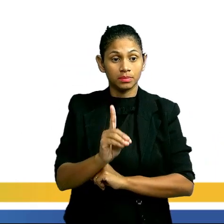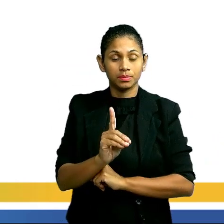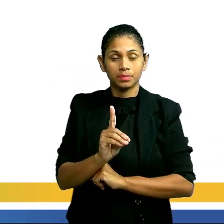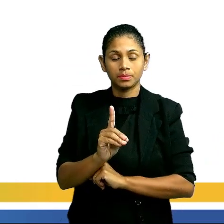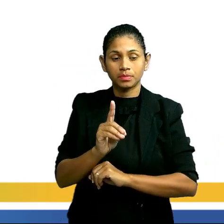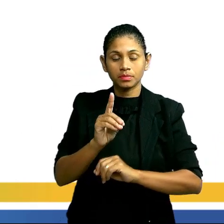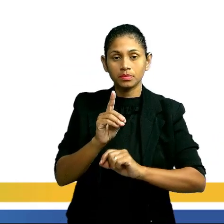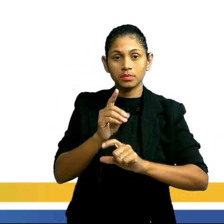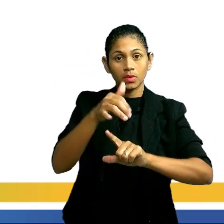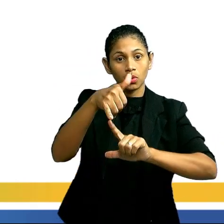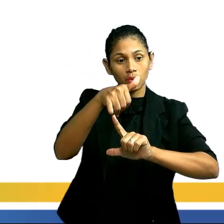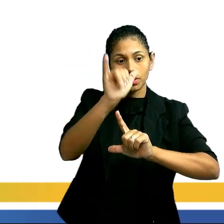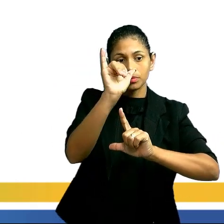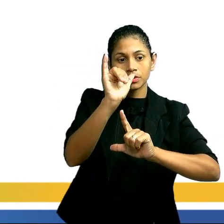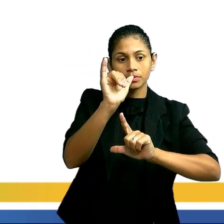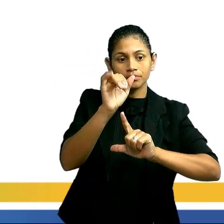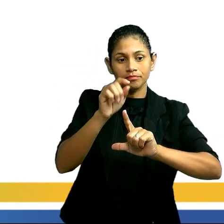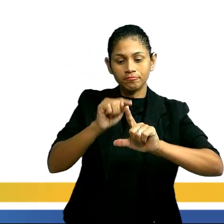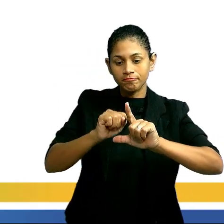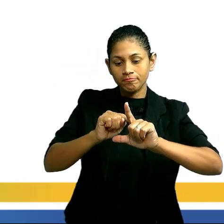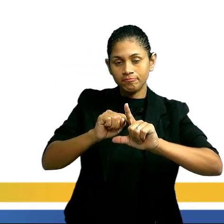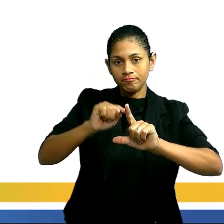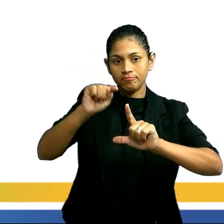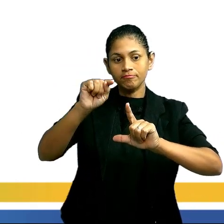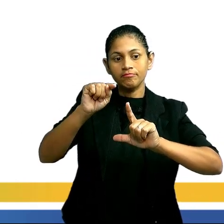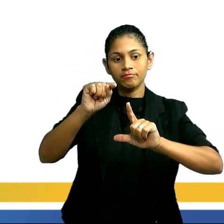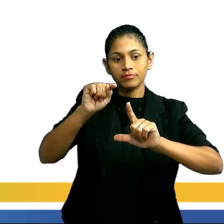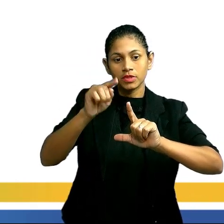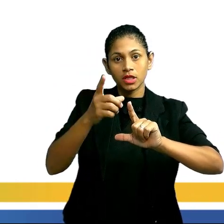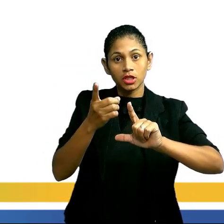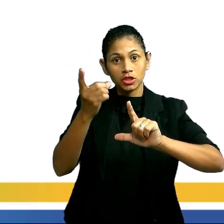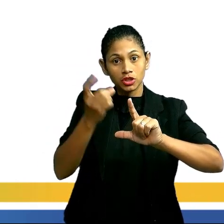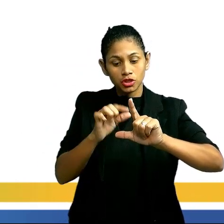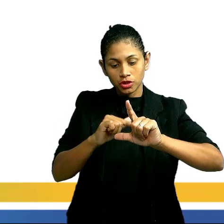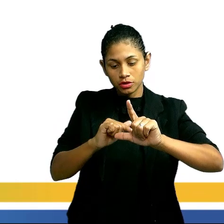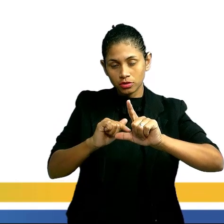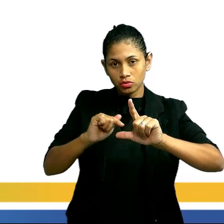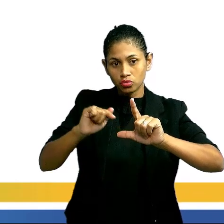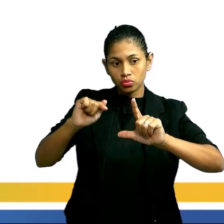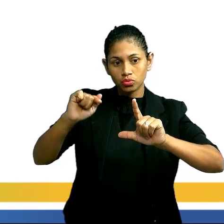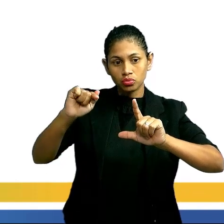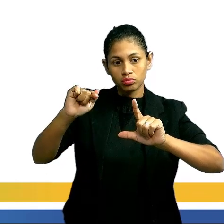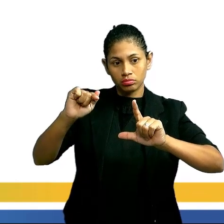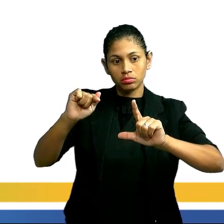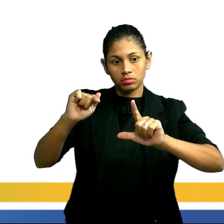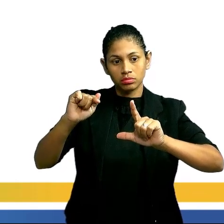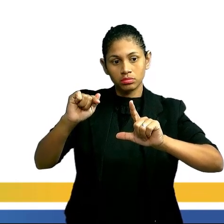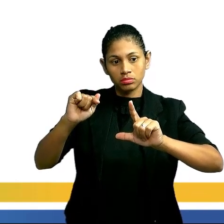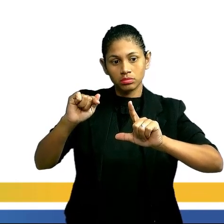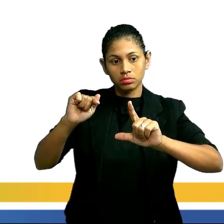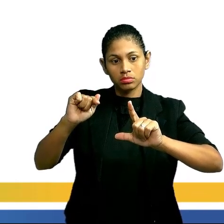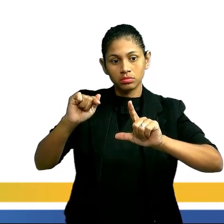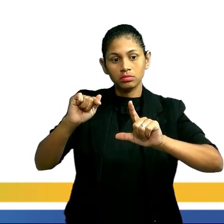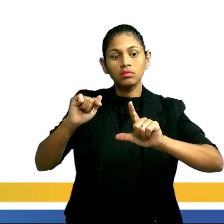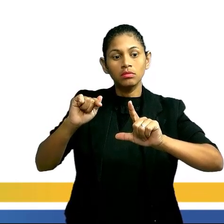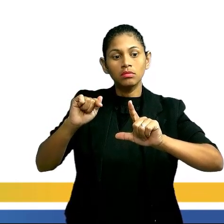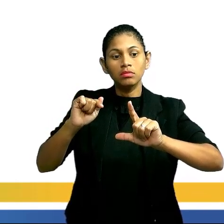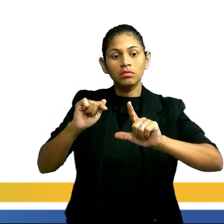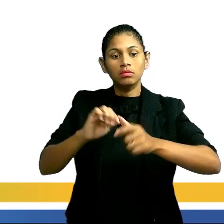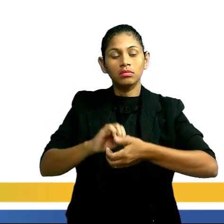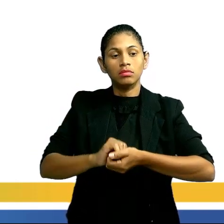D. Observem, x também somente aumentando e y ele